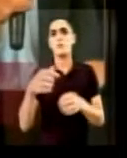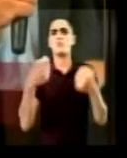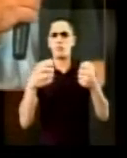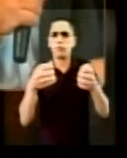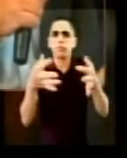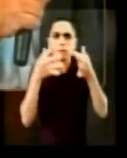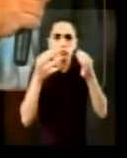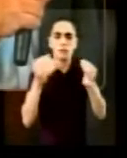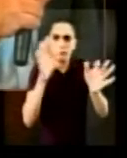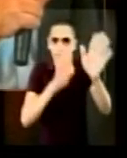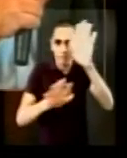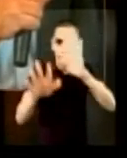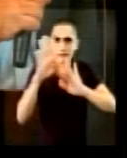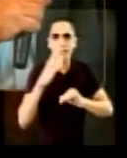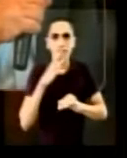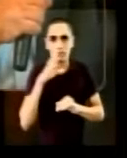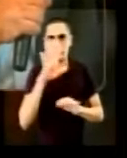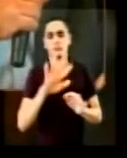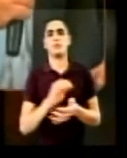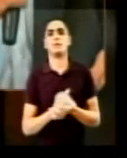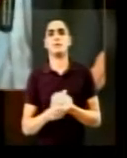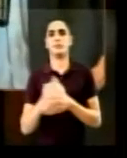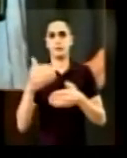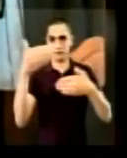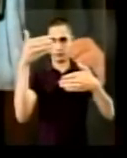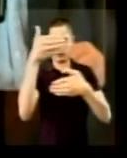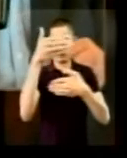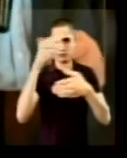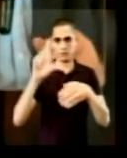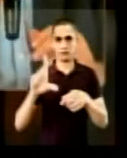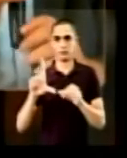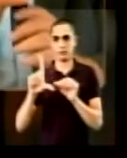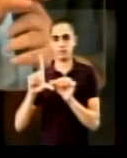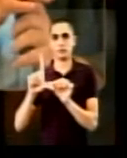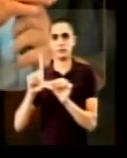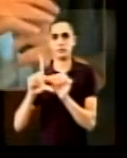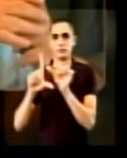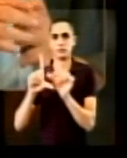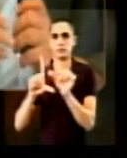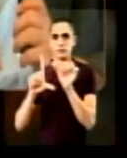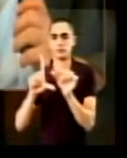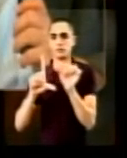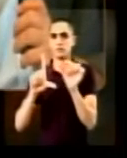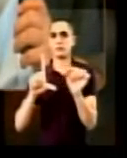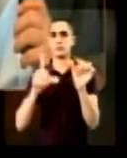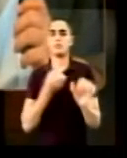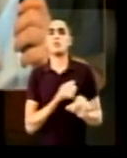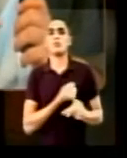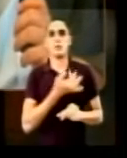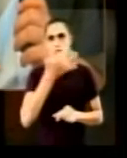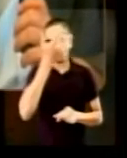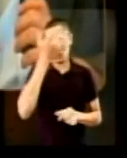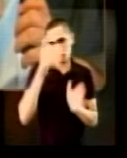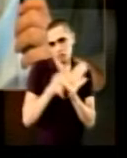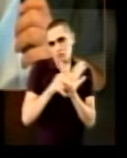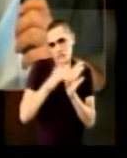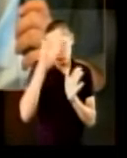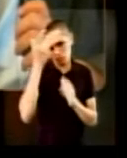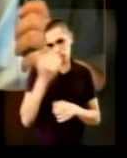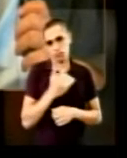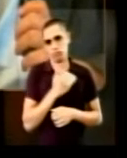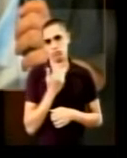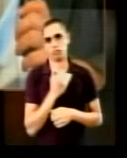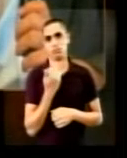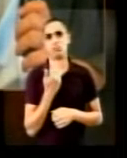Nesse próximo gráfico, nós vamos ver o coeficiente de mortalidade. Vocês podem ver que hoje eu tenho falado bastante sobre